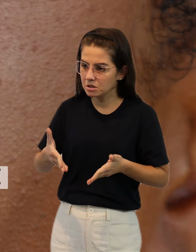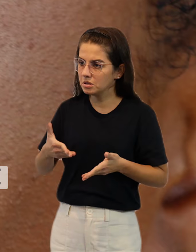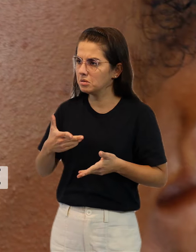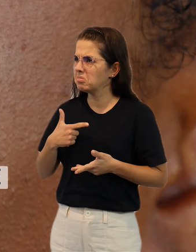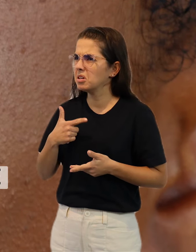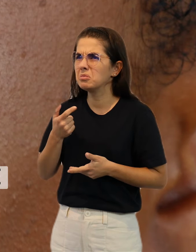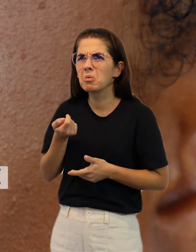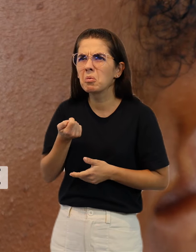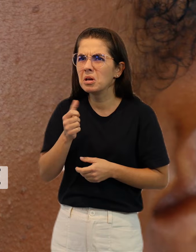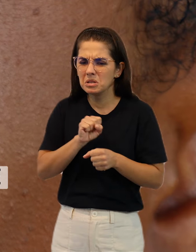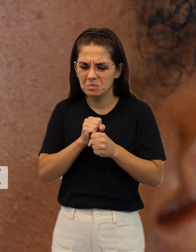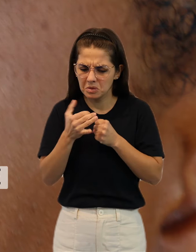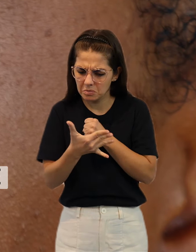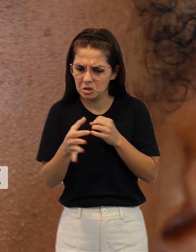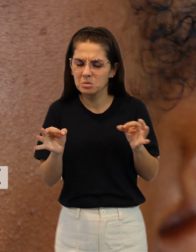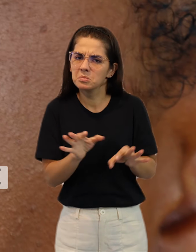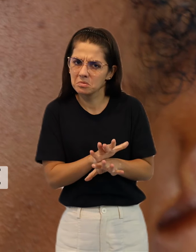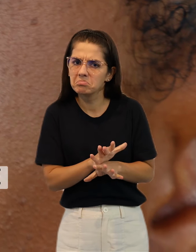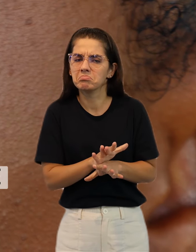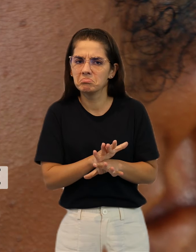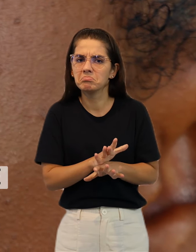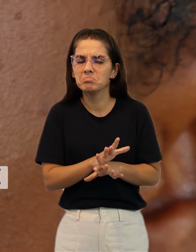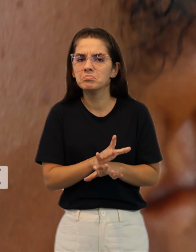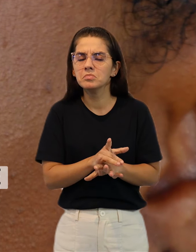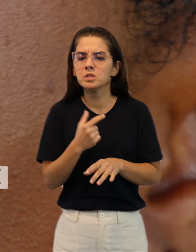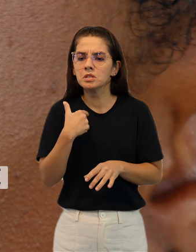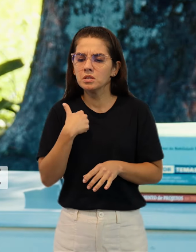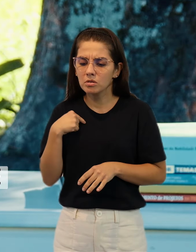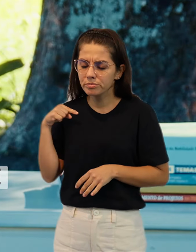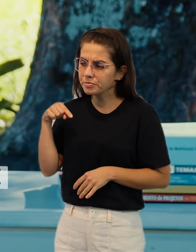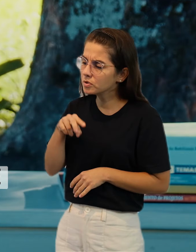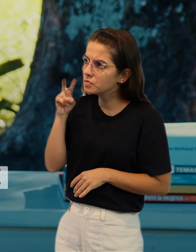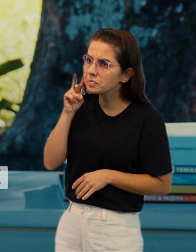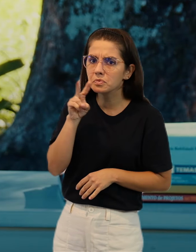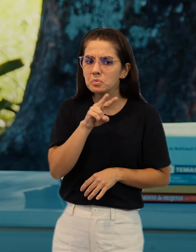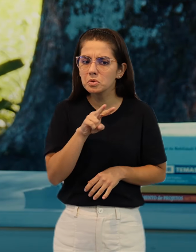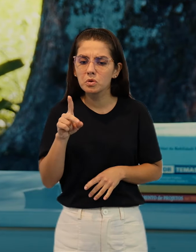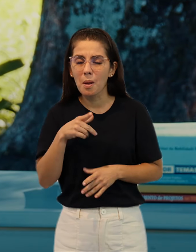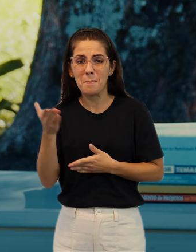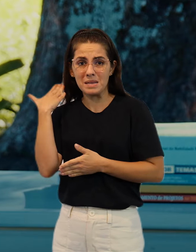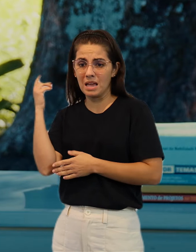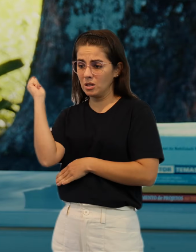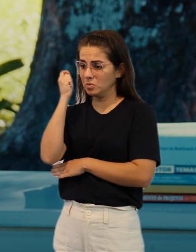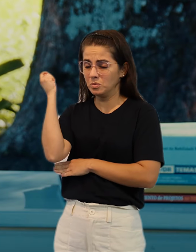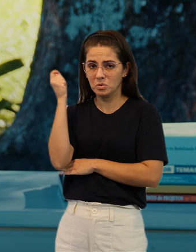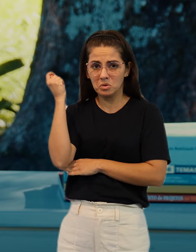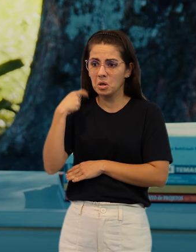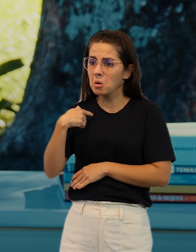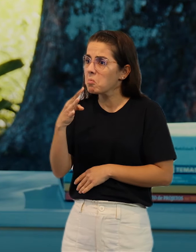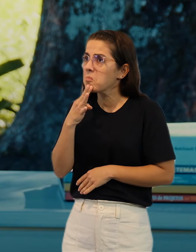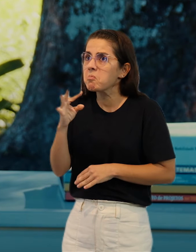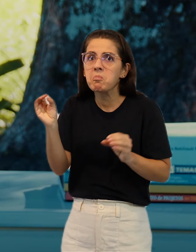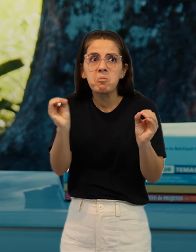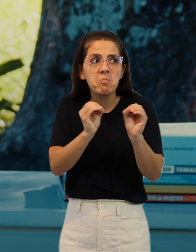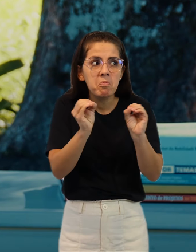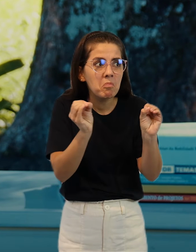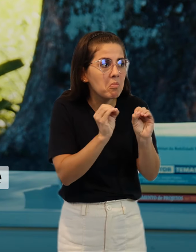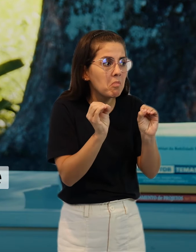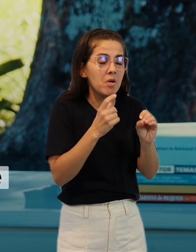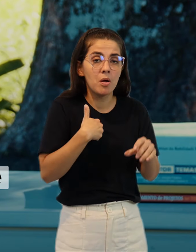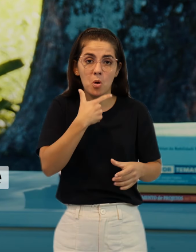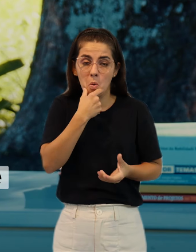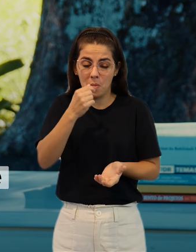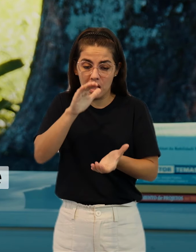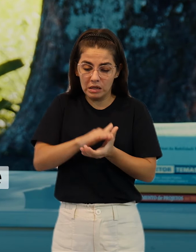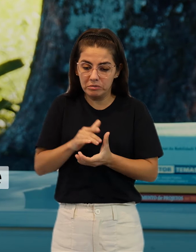Eu cheguei aqui, acho que estava já no final da pandemia. E eu, como eu vim assim do Rio Grande do Sul, não conhecia nada. Meu